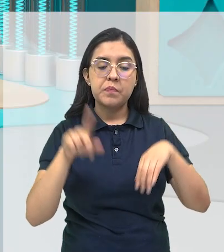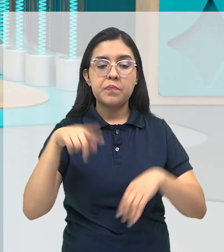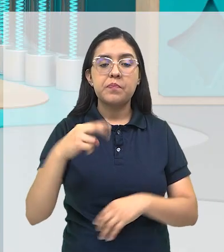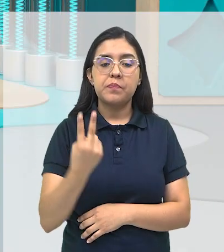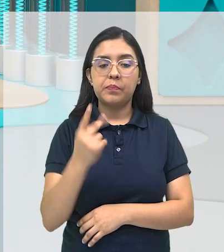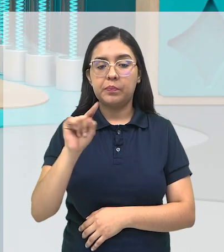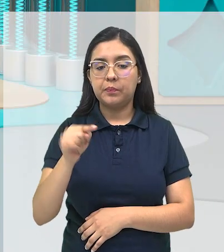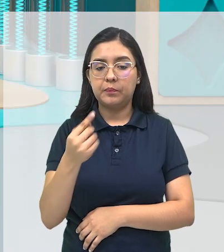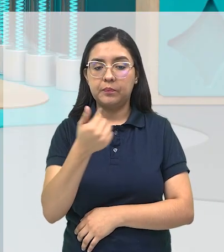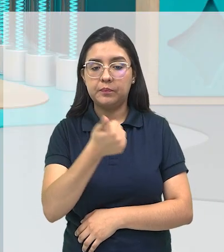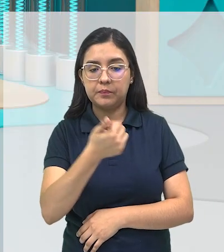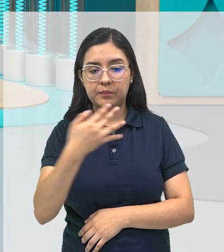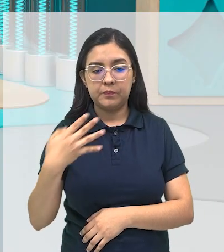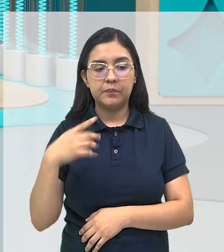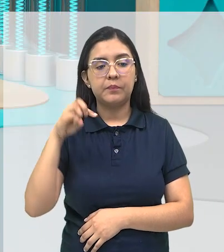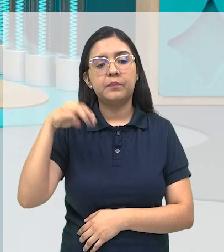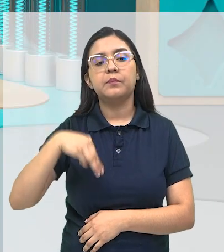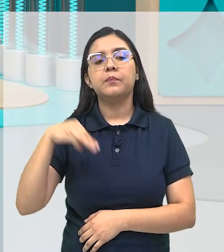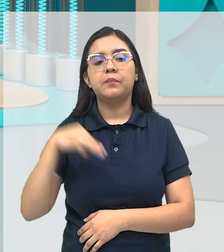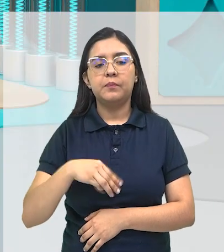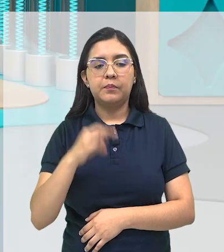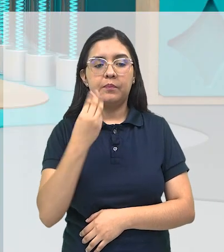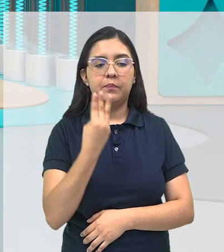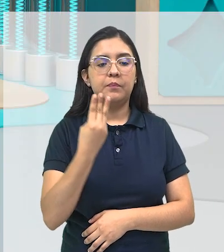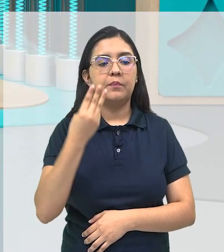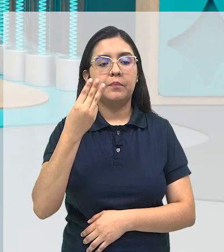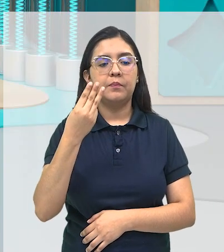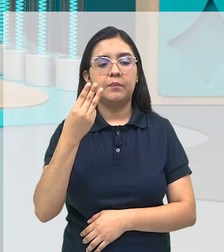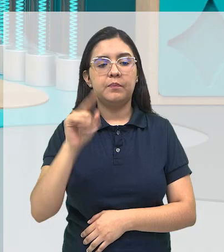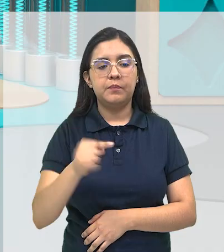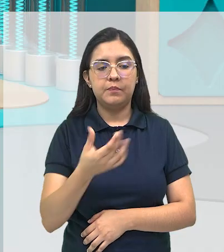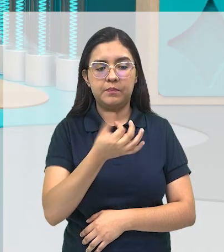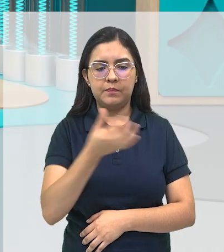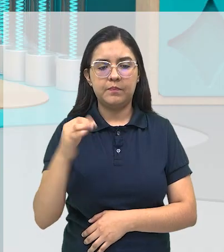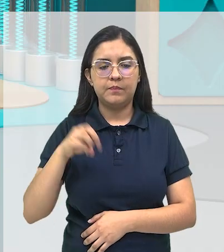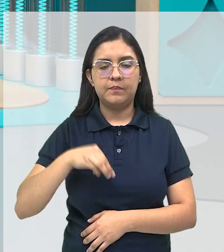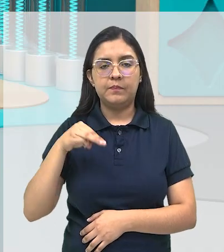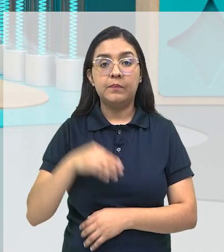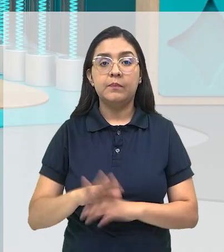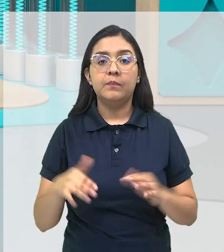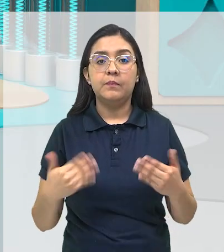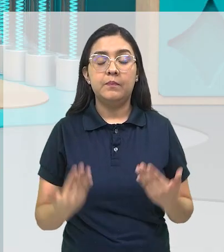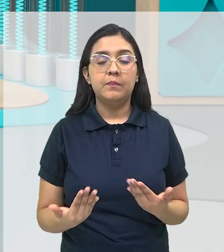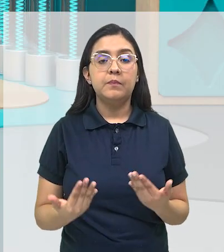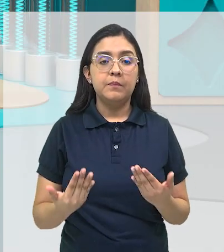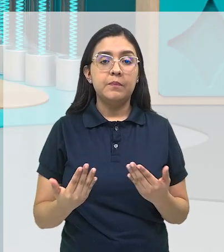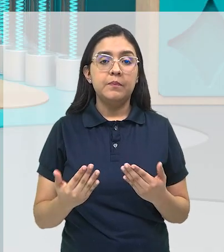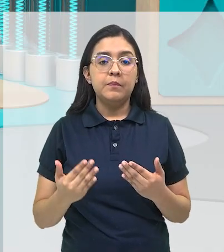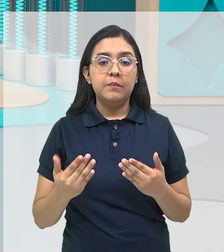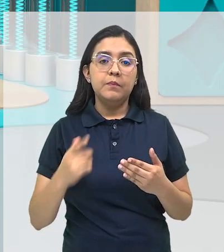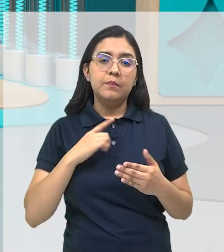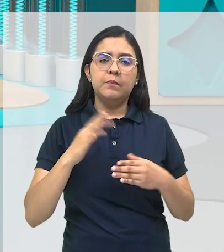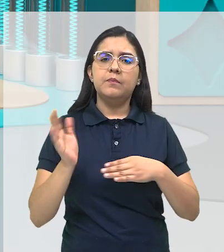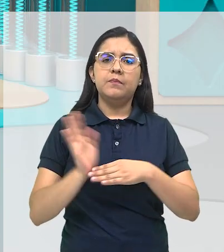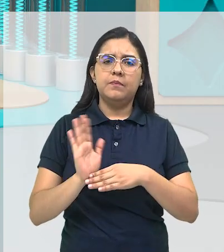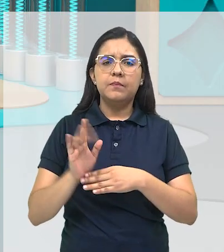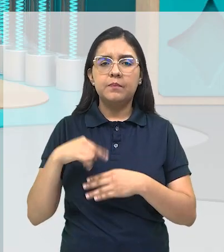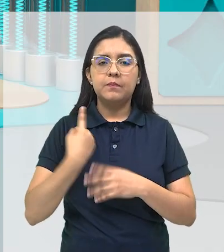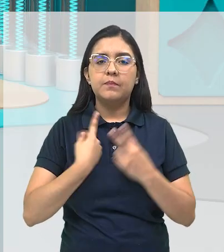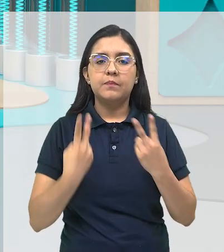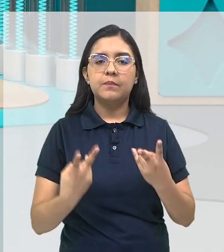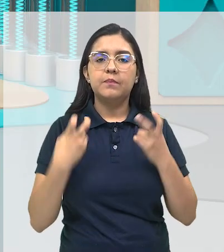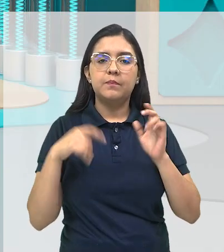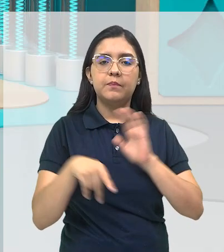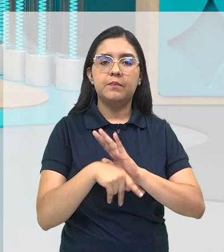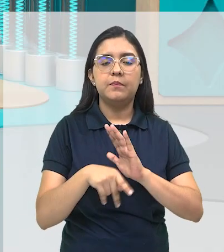de 2,14 metros por 3,63 metros de largura. Embora nos filmes a gente veja lá